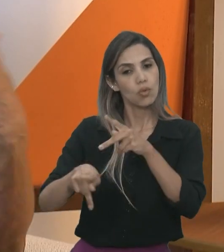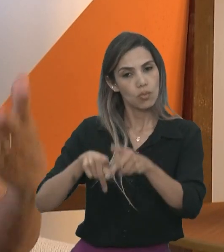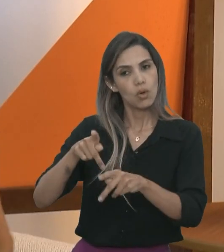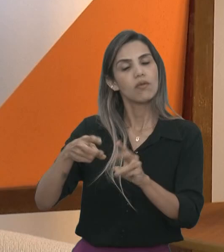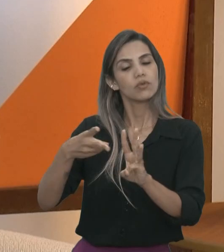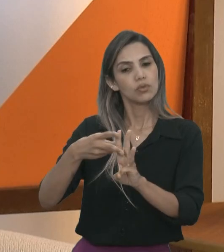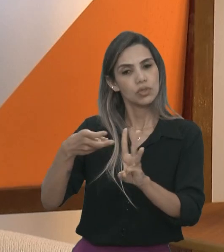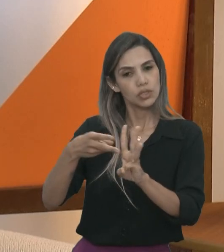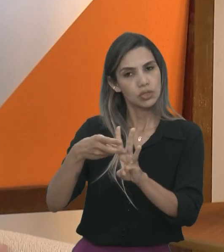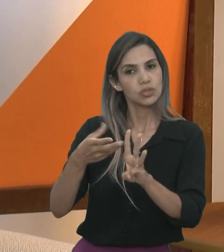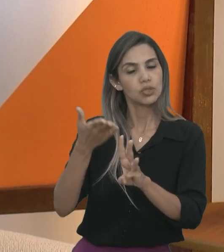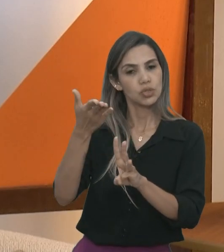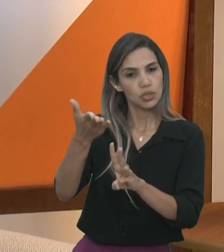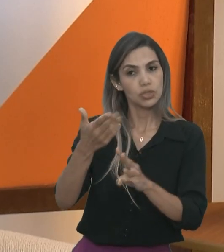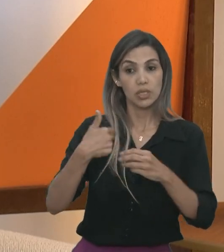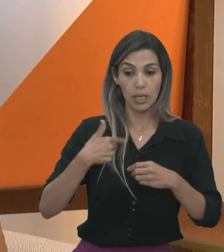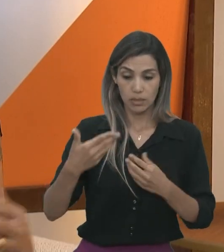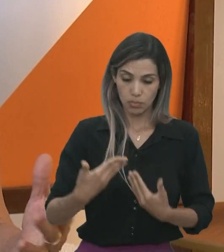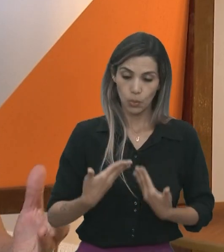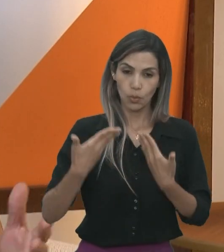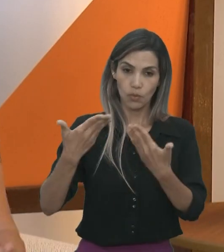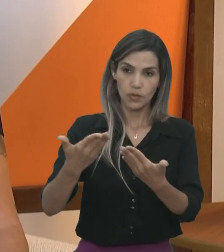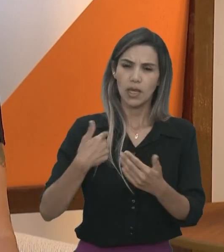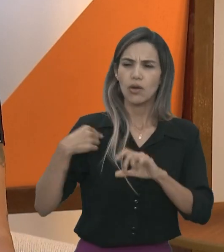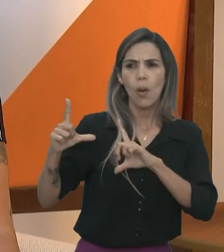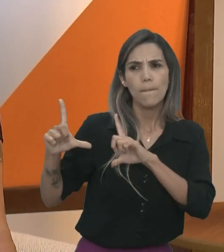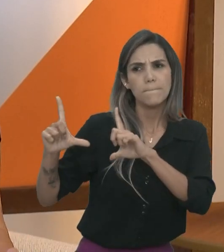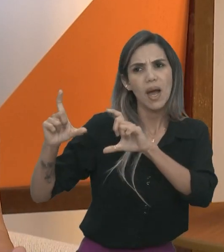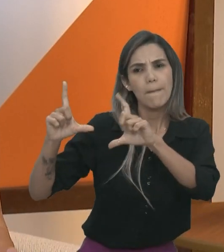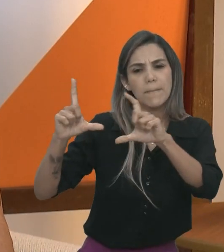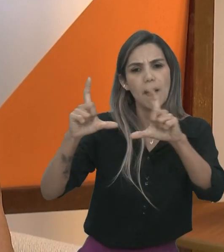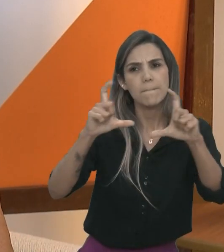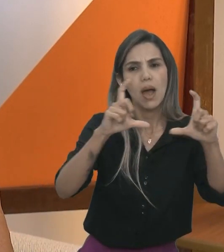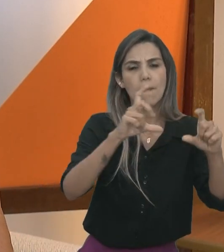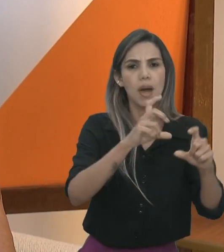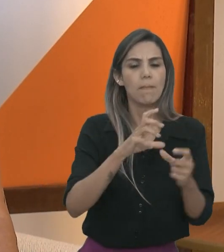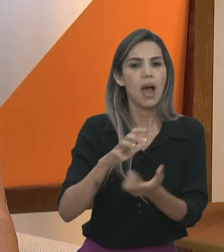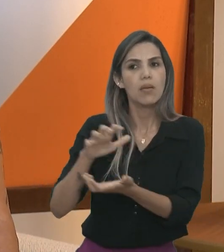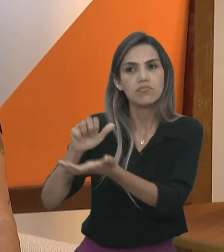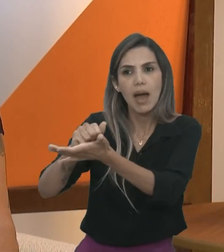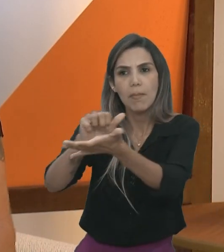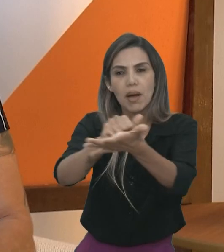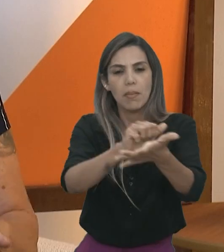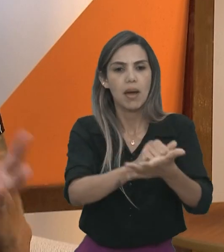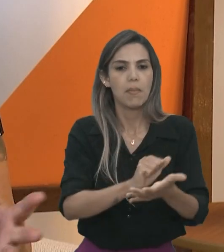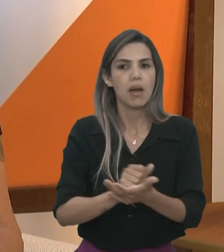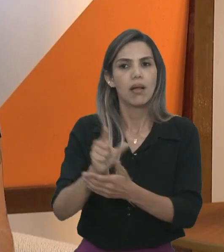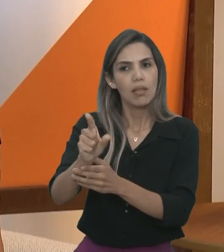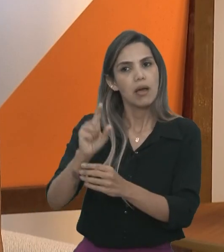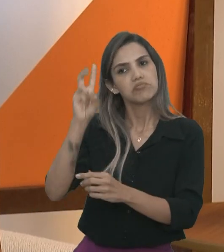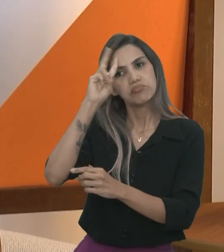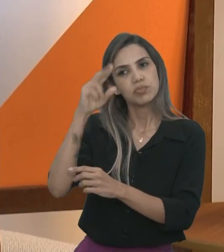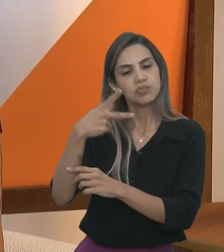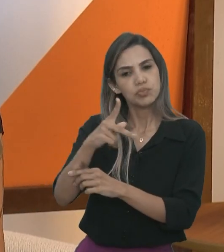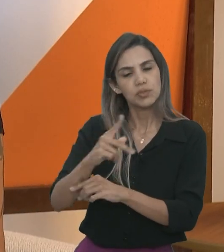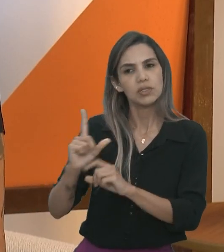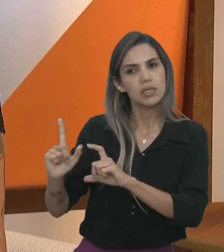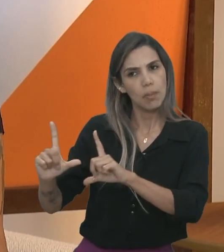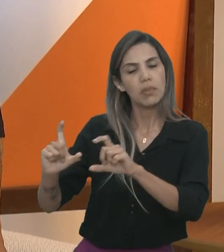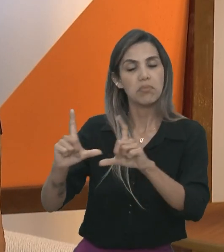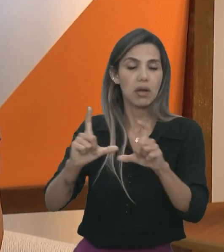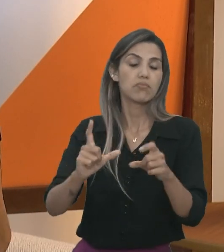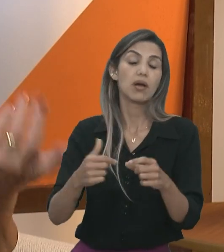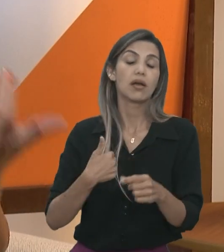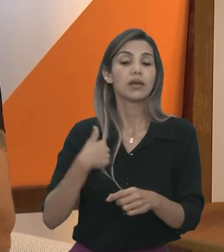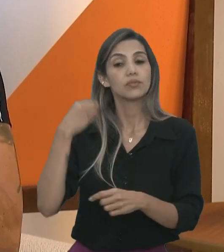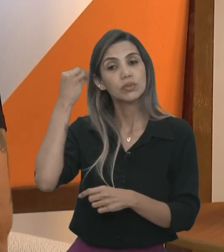do Alto Xingu, que eles me convidaram para fazer um registro da memória deles, então, através da imagem. Então, eu